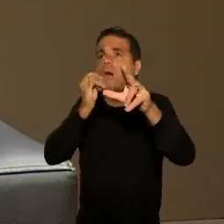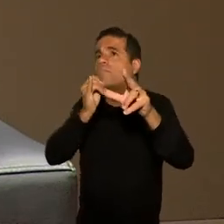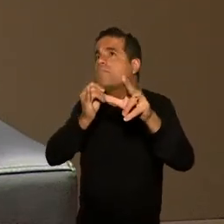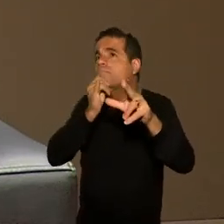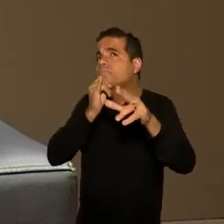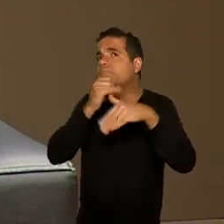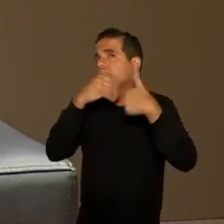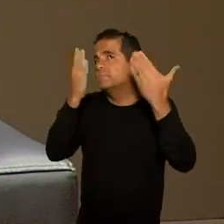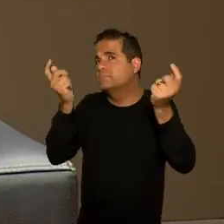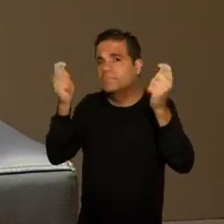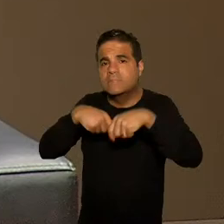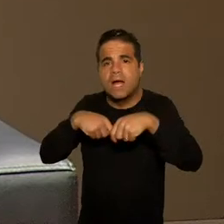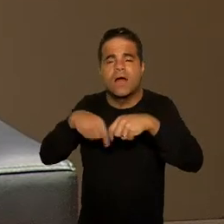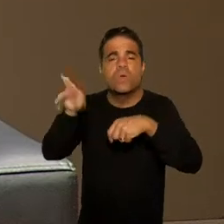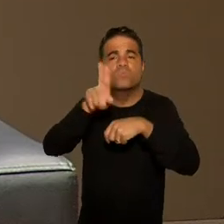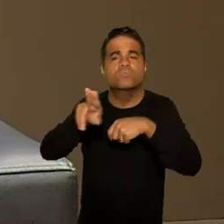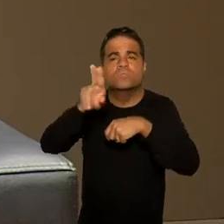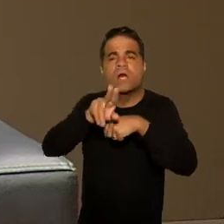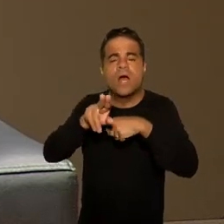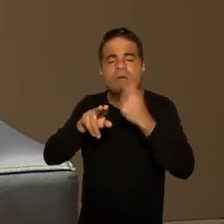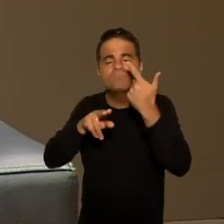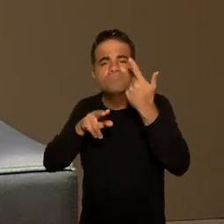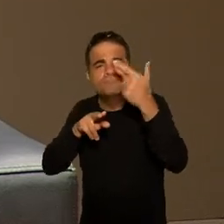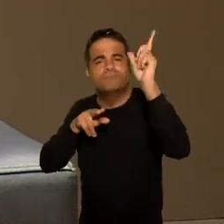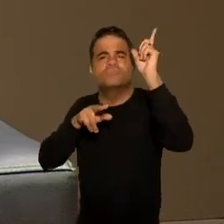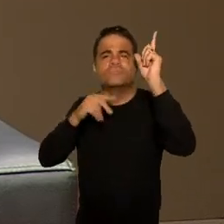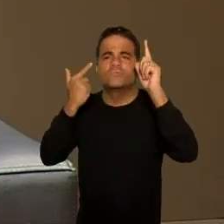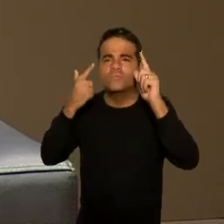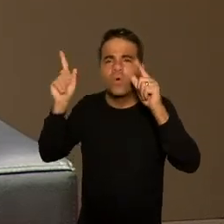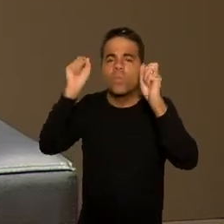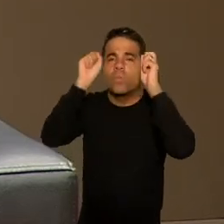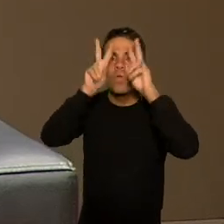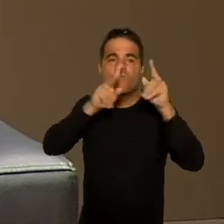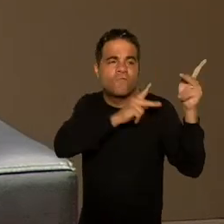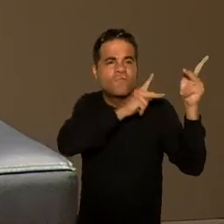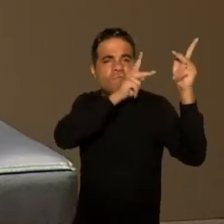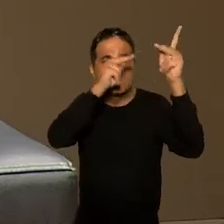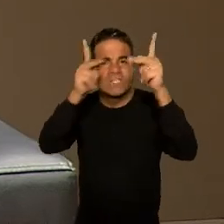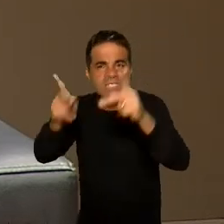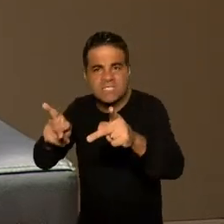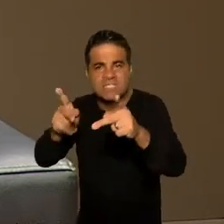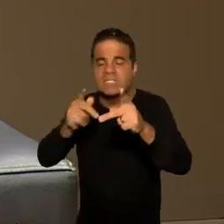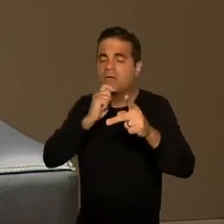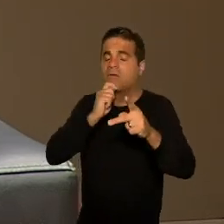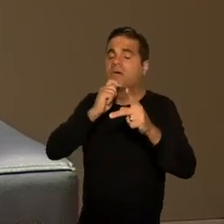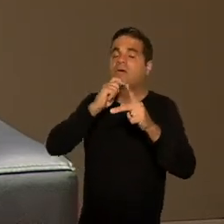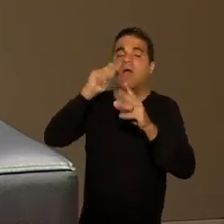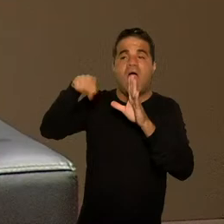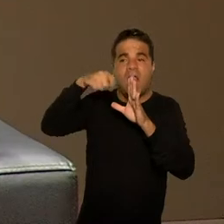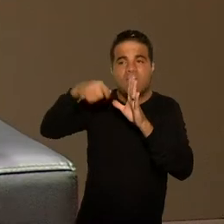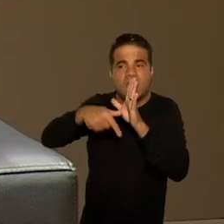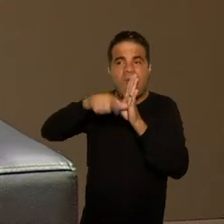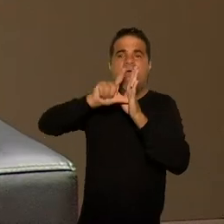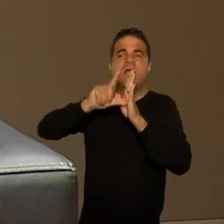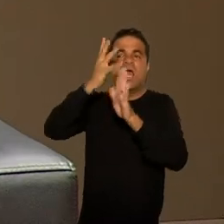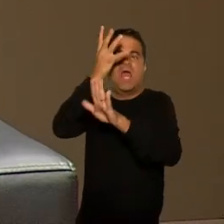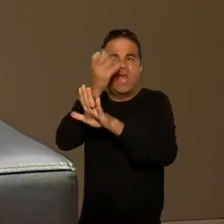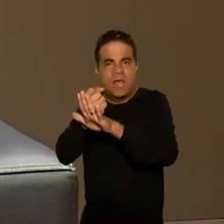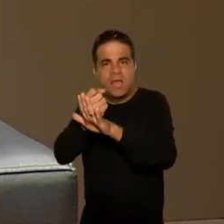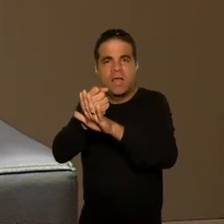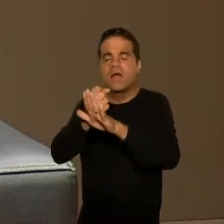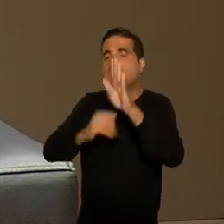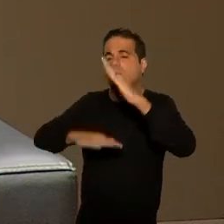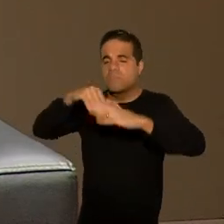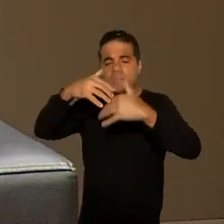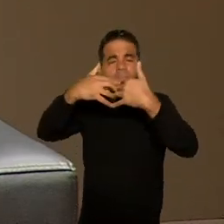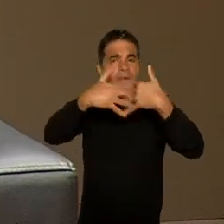você também pudesse usar uma uma visita guiada que já foi gravada previamente e com aquele